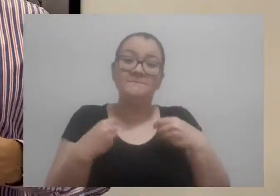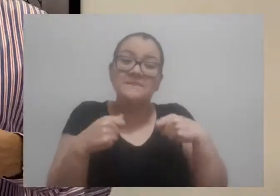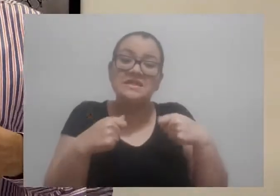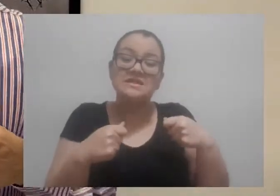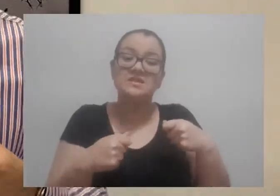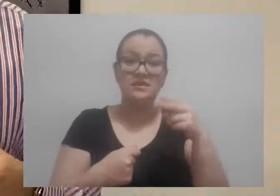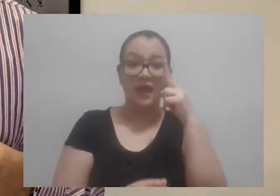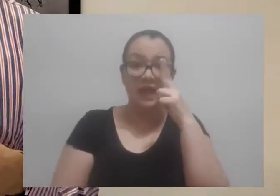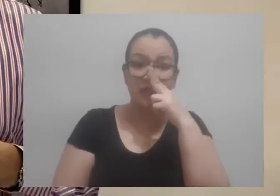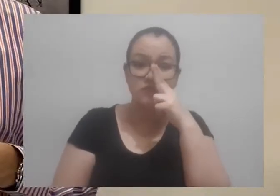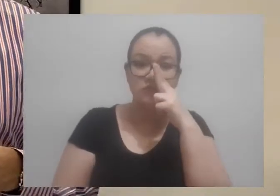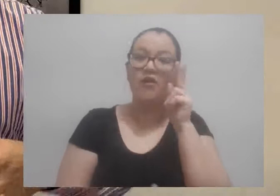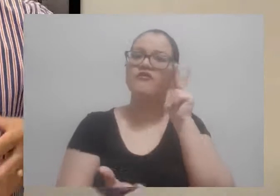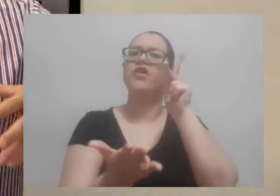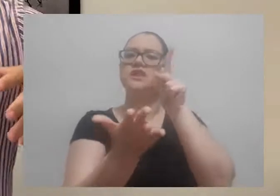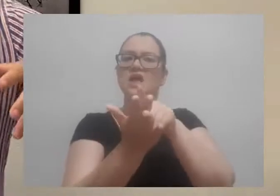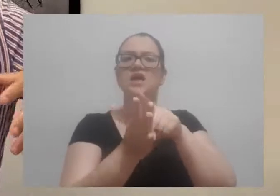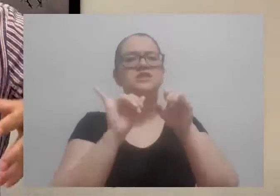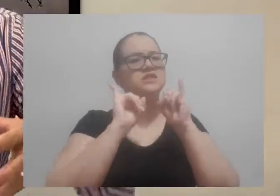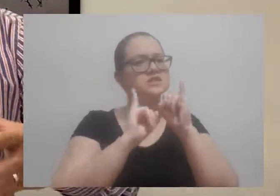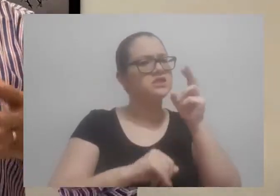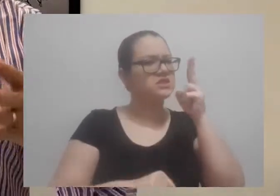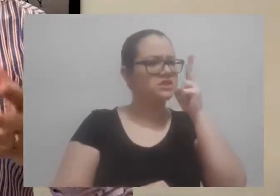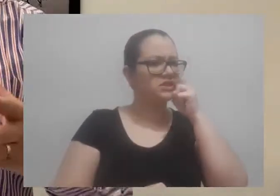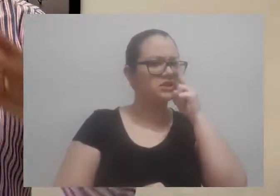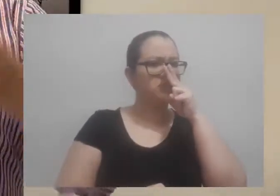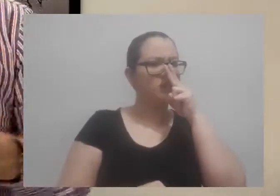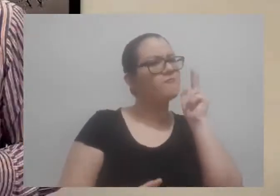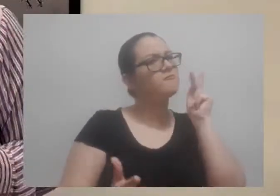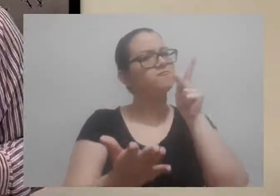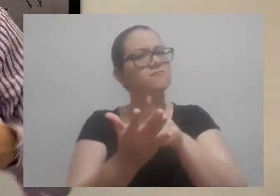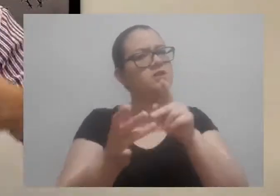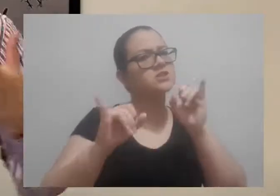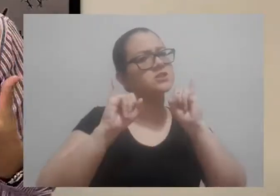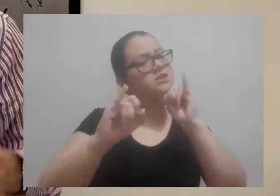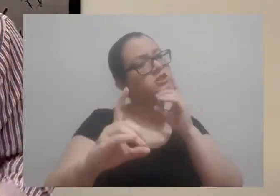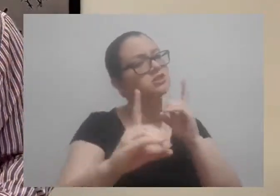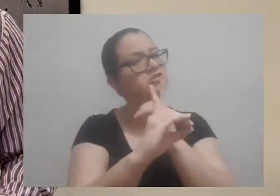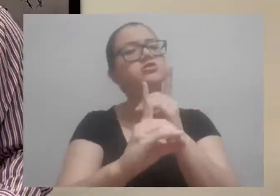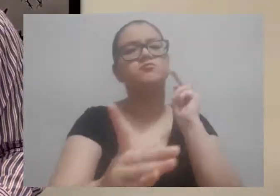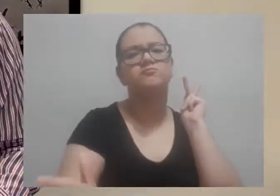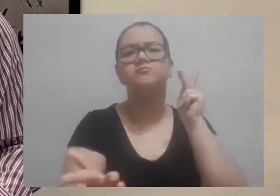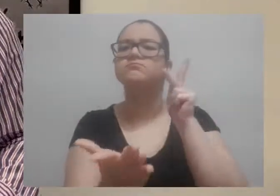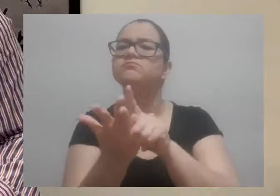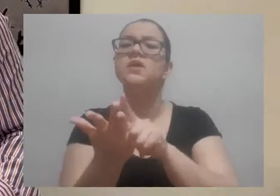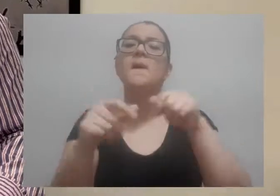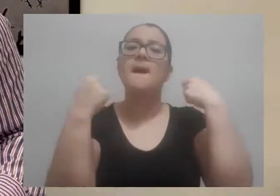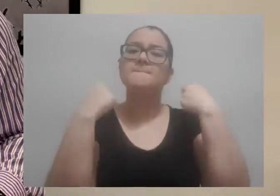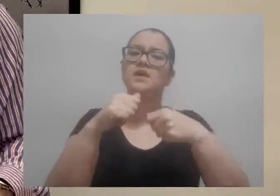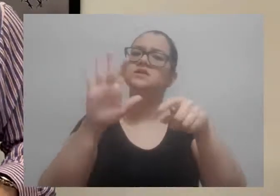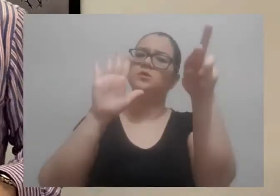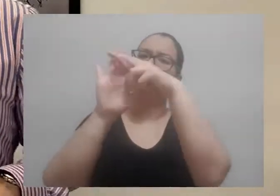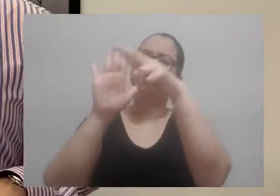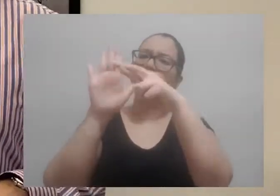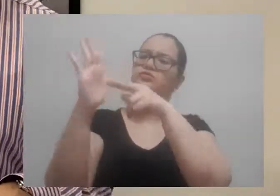cristão, se você é discípulo de Jesus, você é guiado a partir desse contexto, desses princípios. Alguém já disse